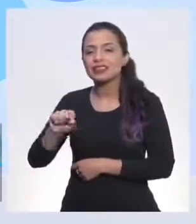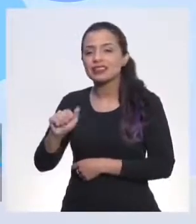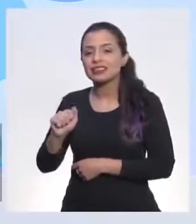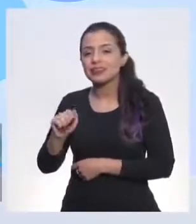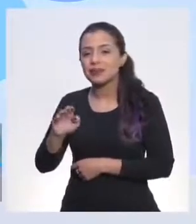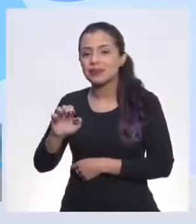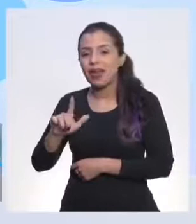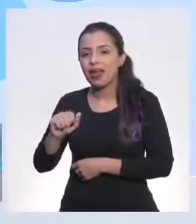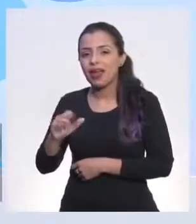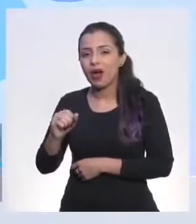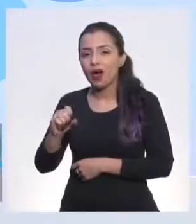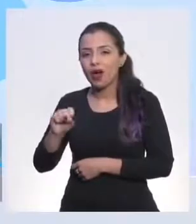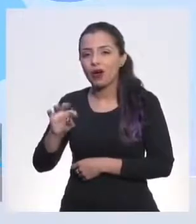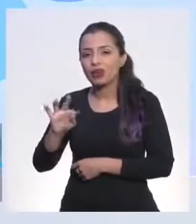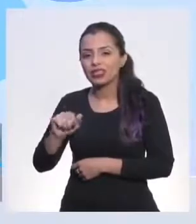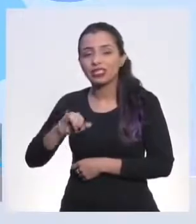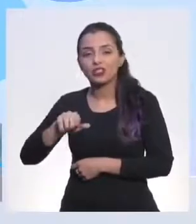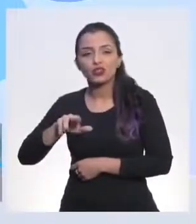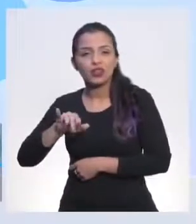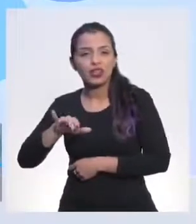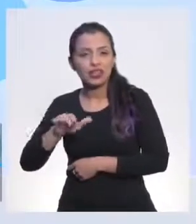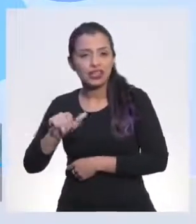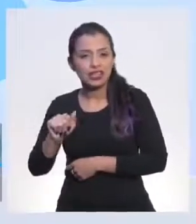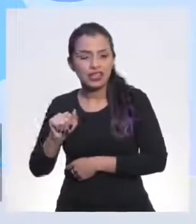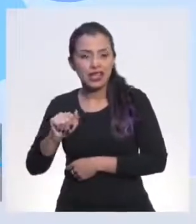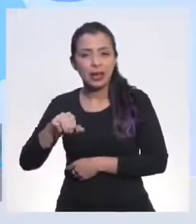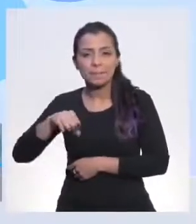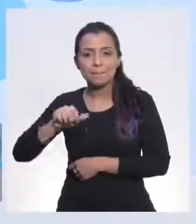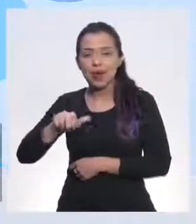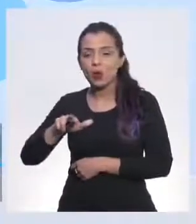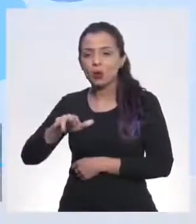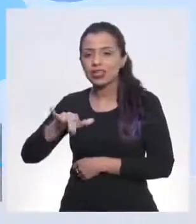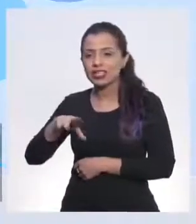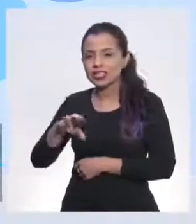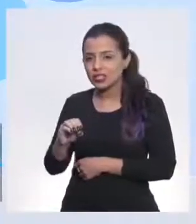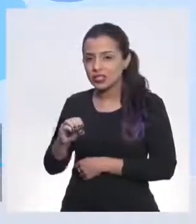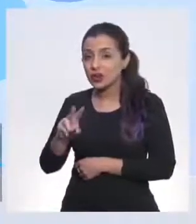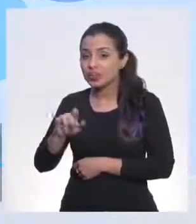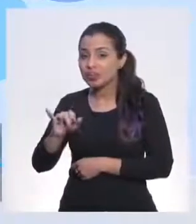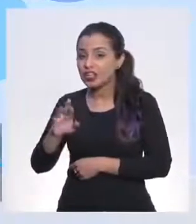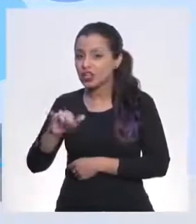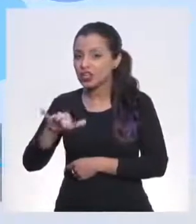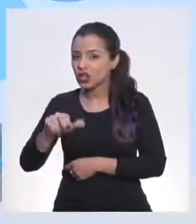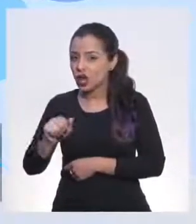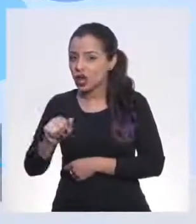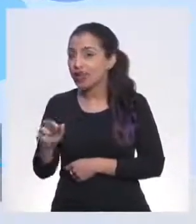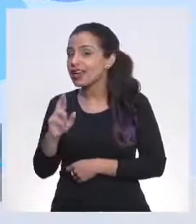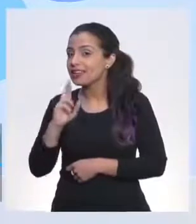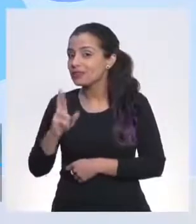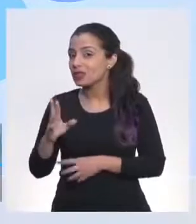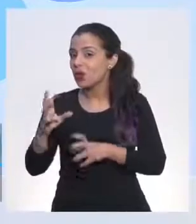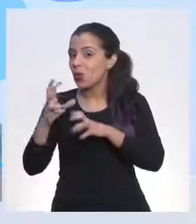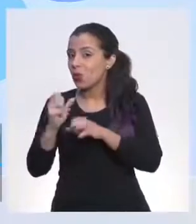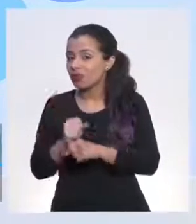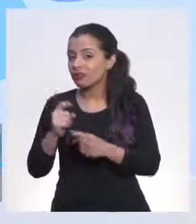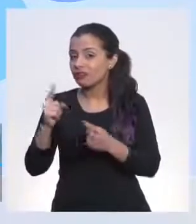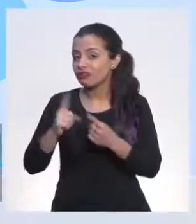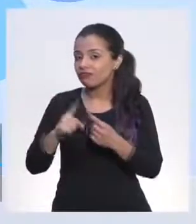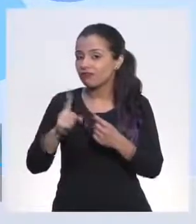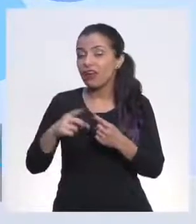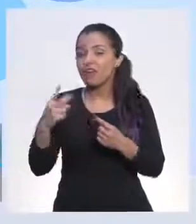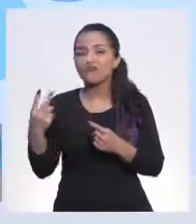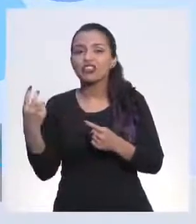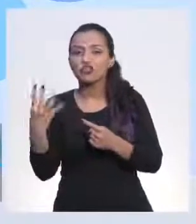a Juliana, Maurício, Victória, 24. Ok. A Victória também colocou